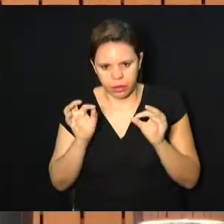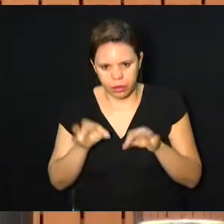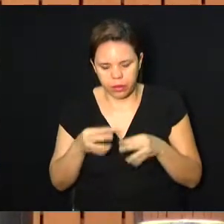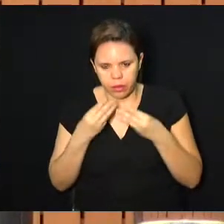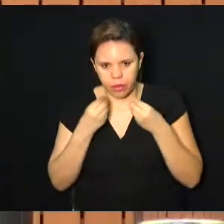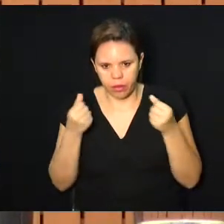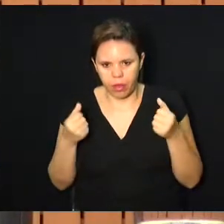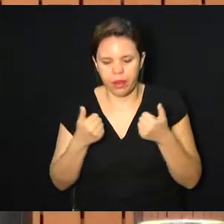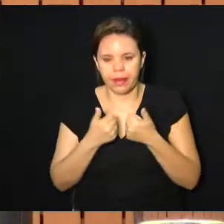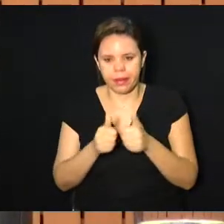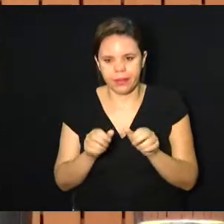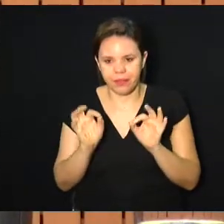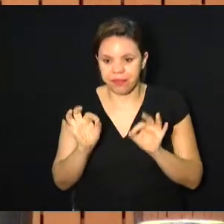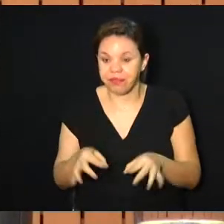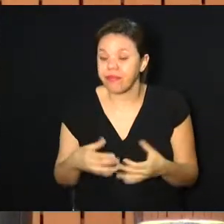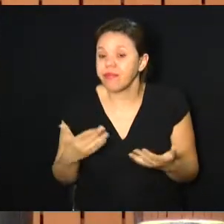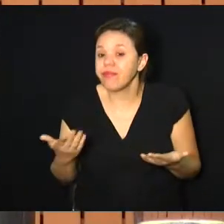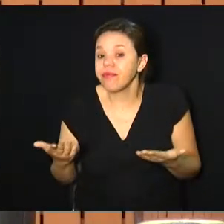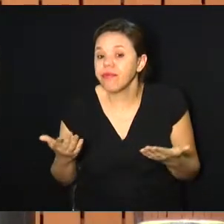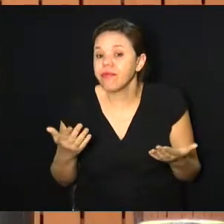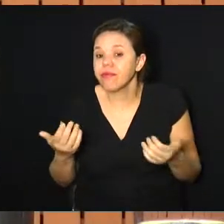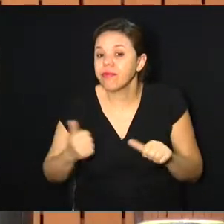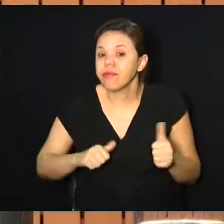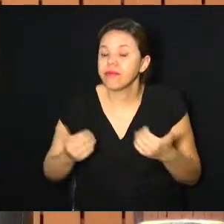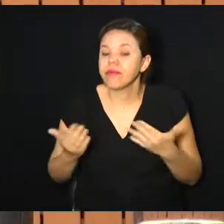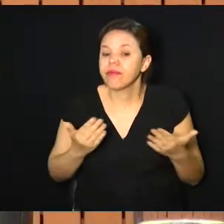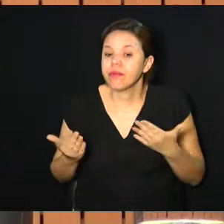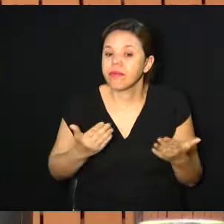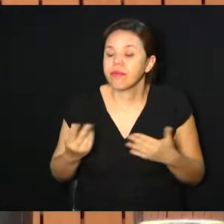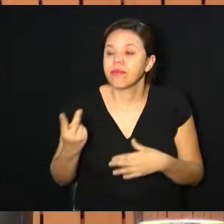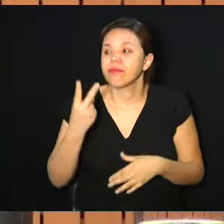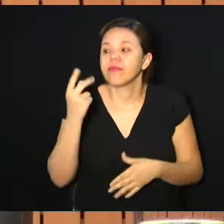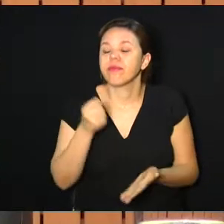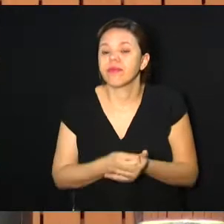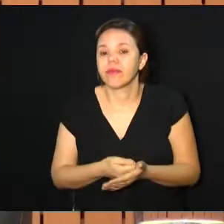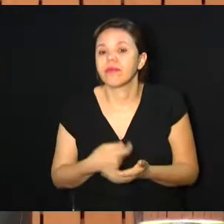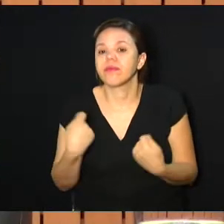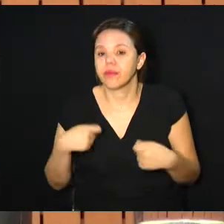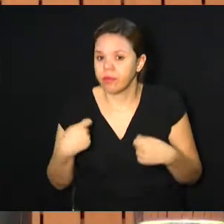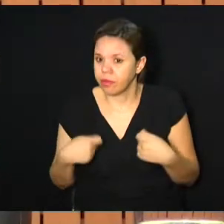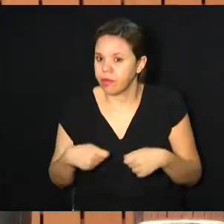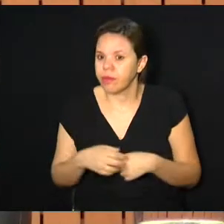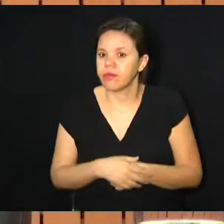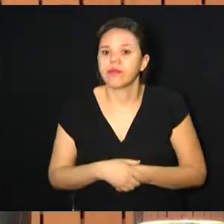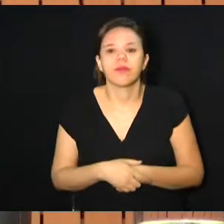do transporte e o valor da passagem. É preciso que a gente